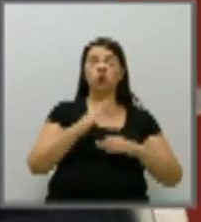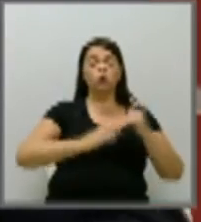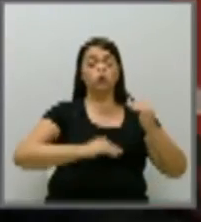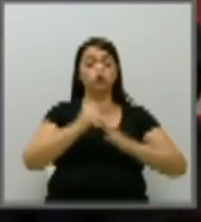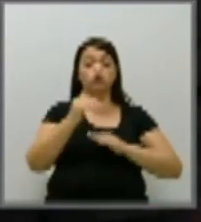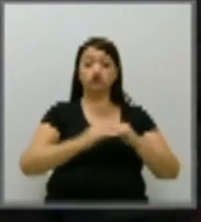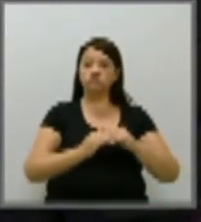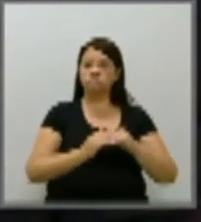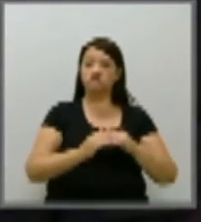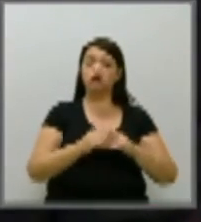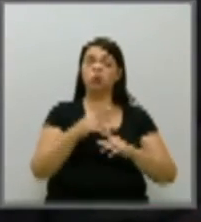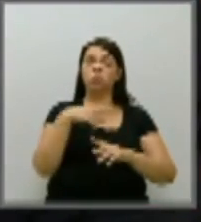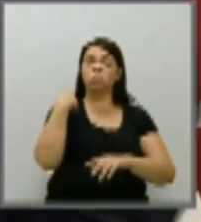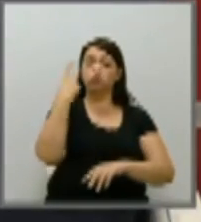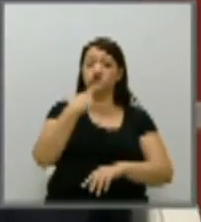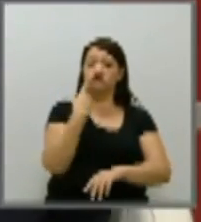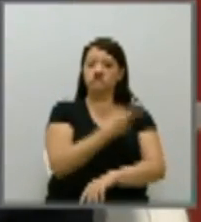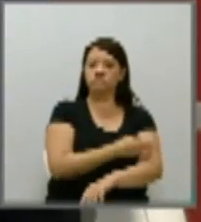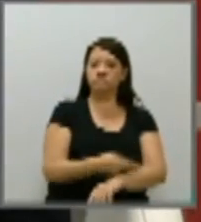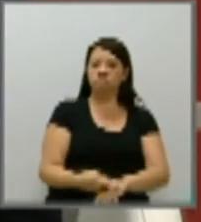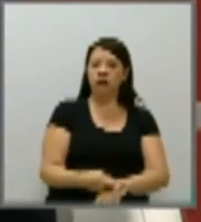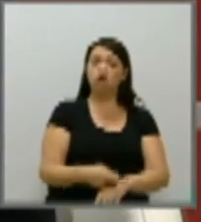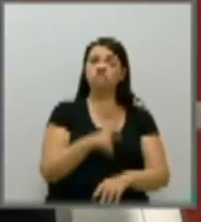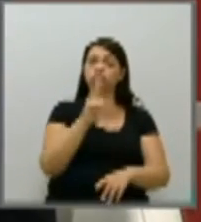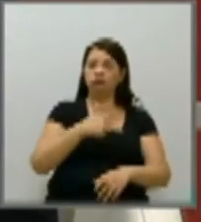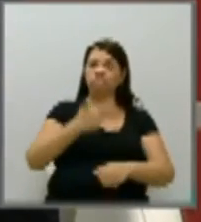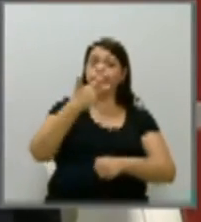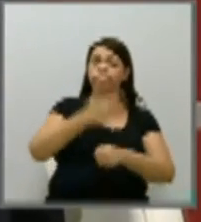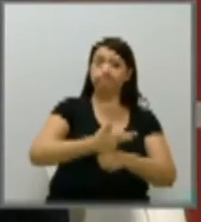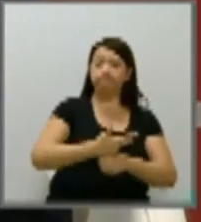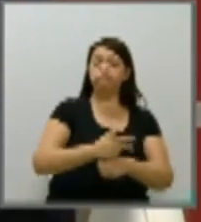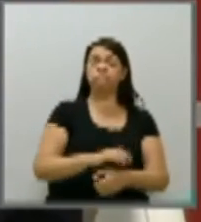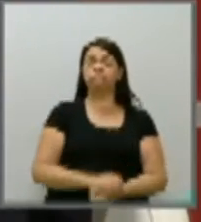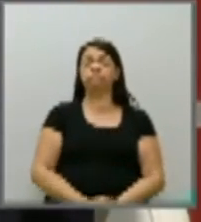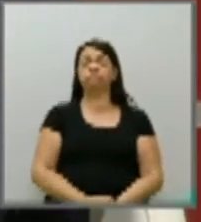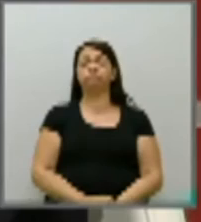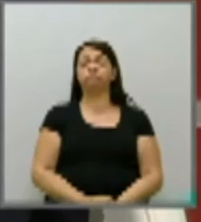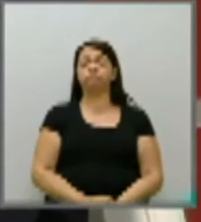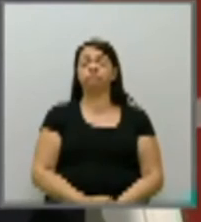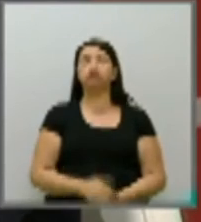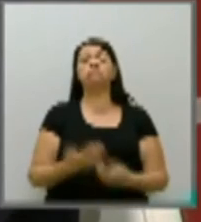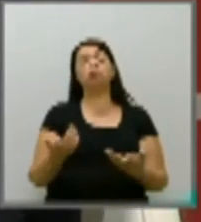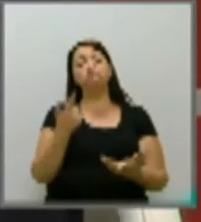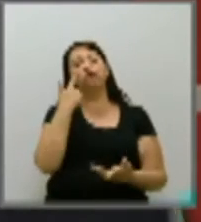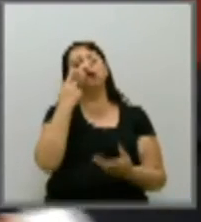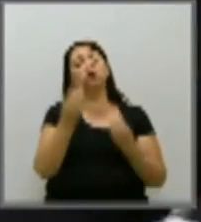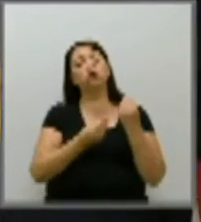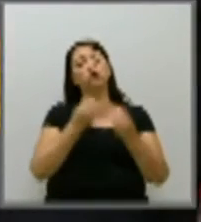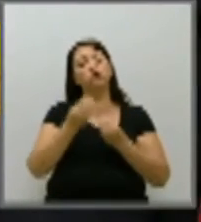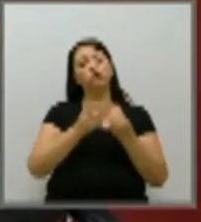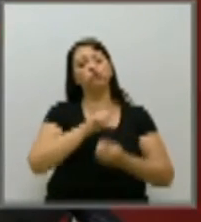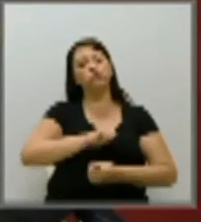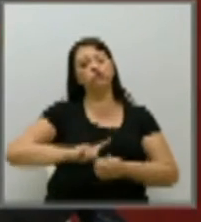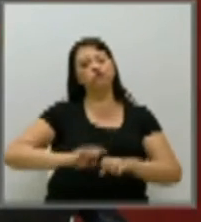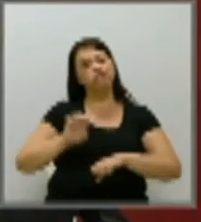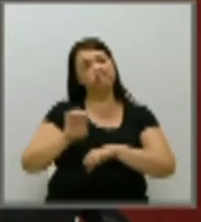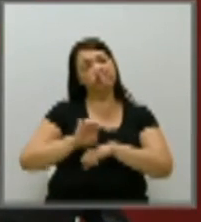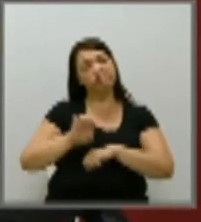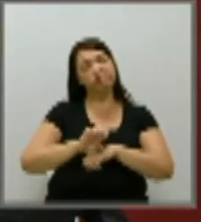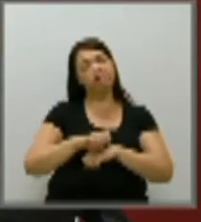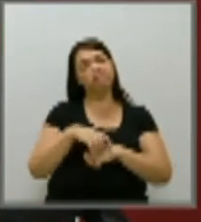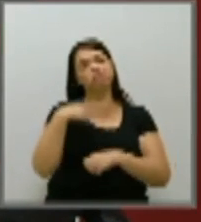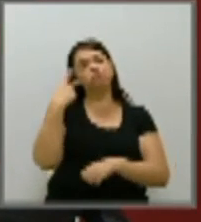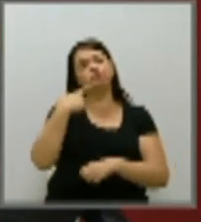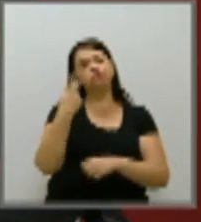foi privatizada. Eu queria saber como é que tu vê essa relação do teu governo com o governo do Estado e como é que nós vamos produzir esta política em